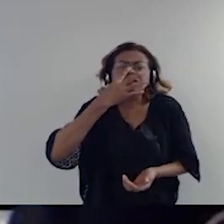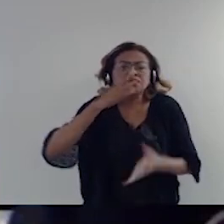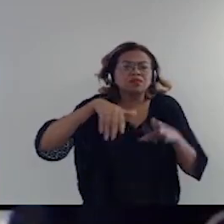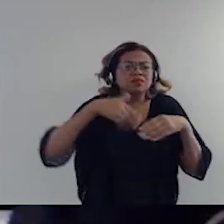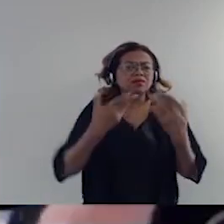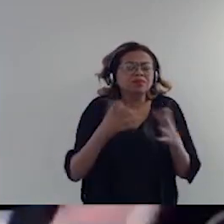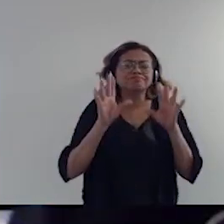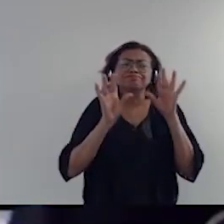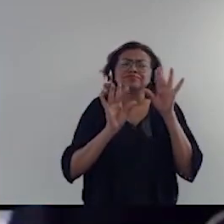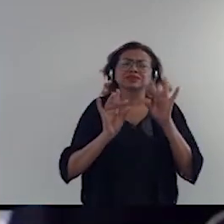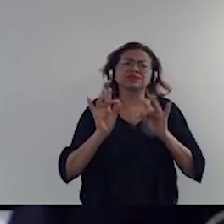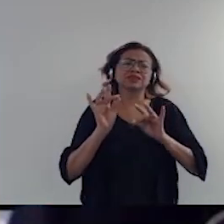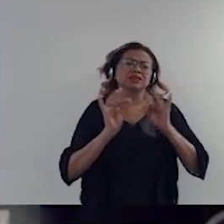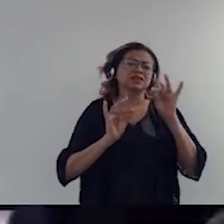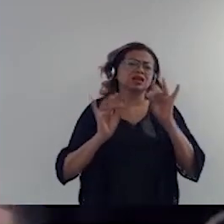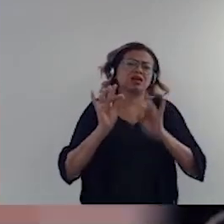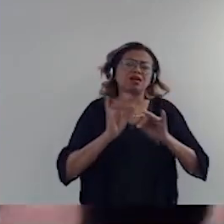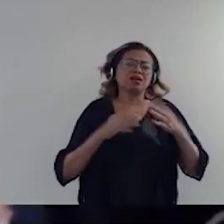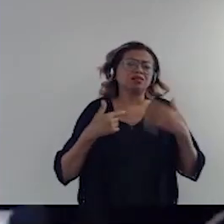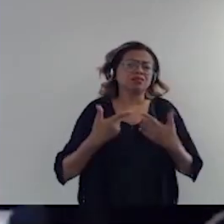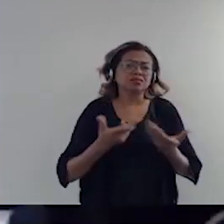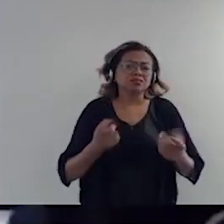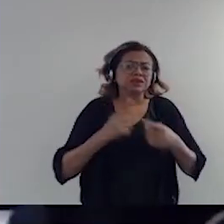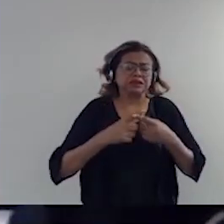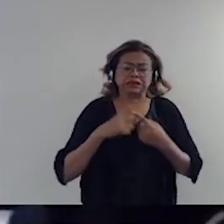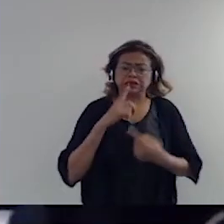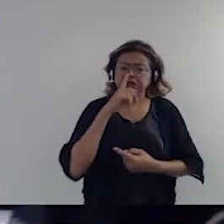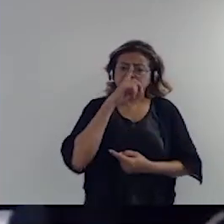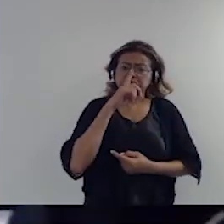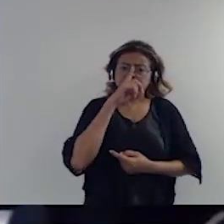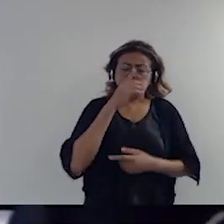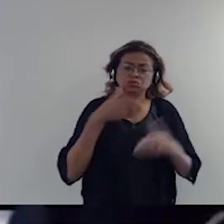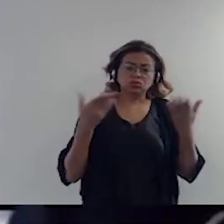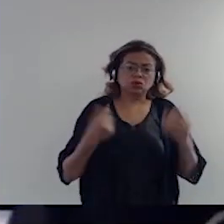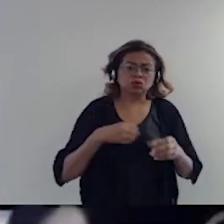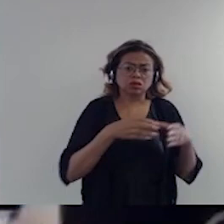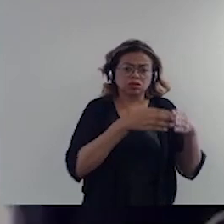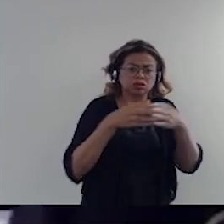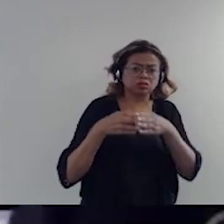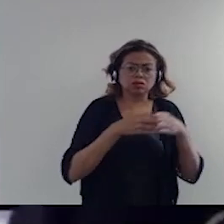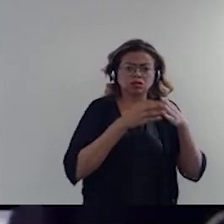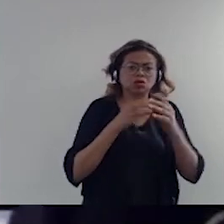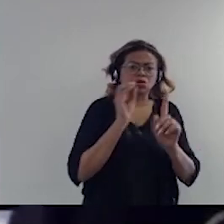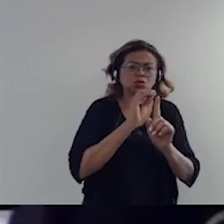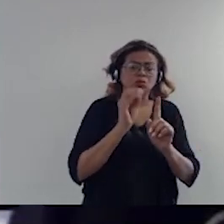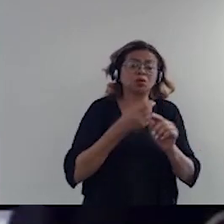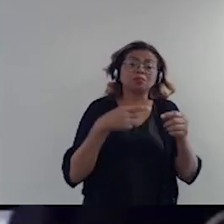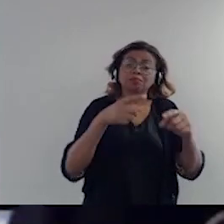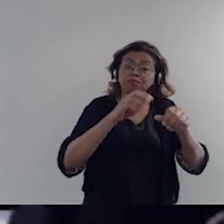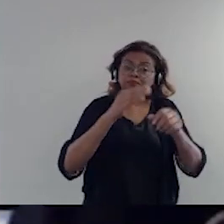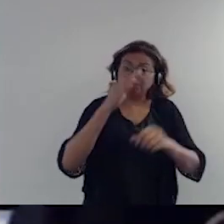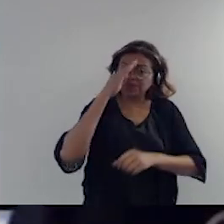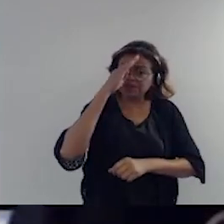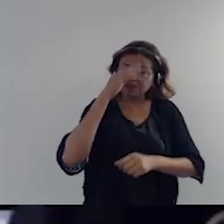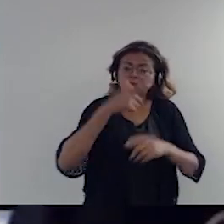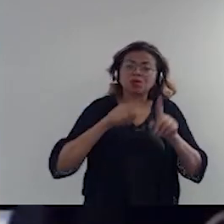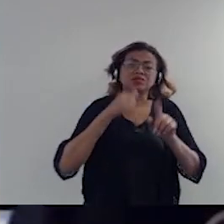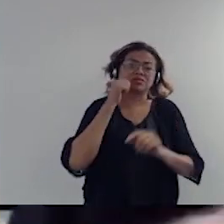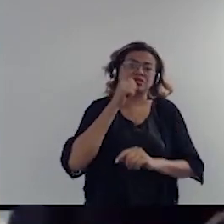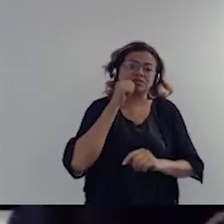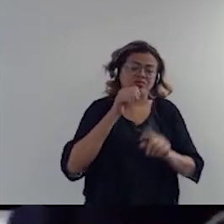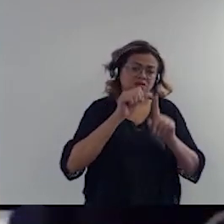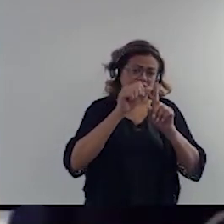delicada, né, para não dizer alarmante, agravante para esse grupo de vulneráveis das mulheres. Doutora